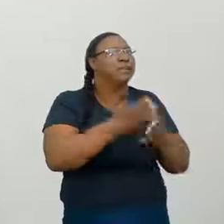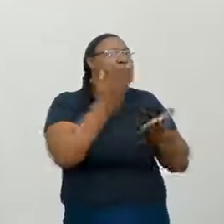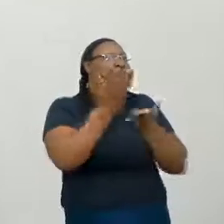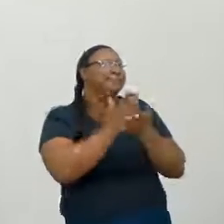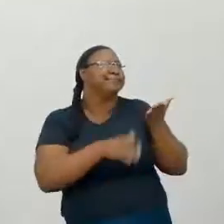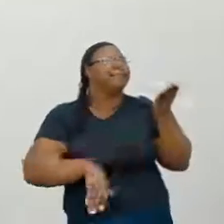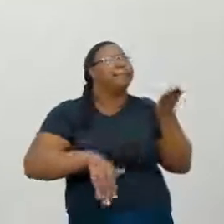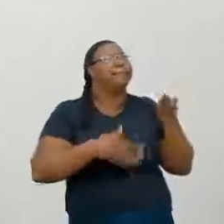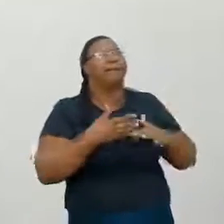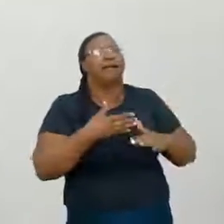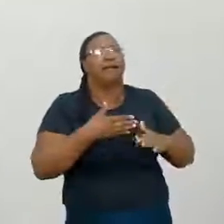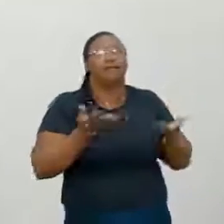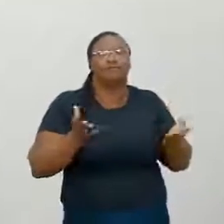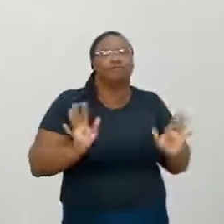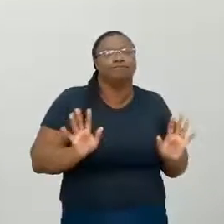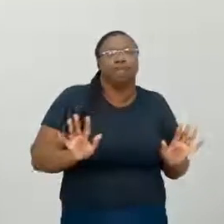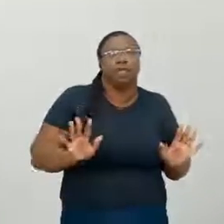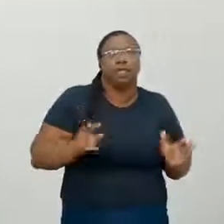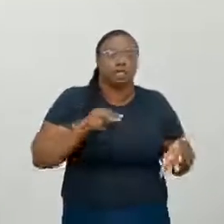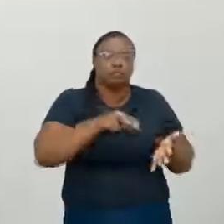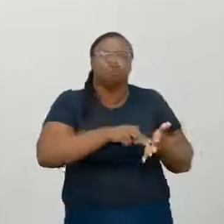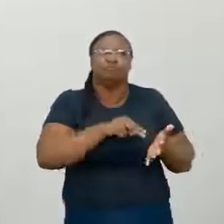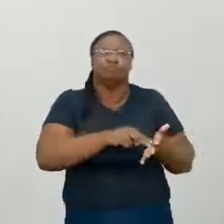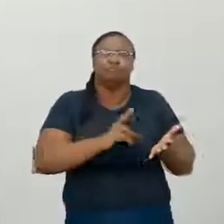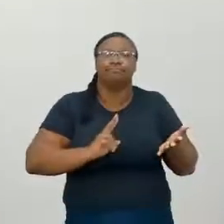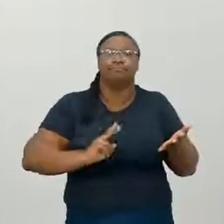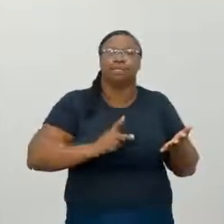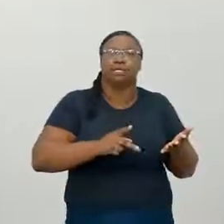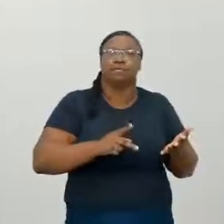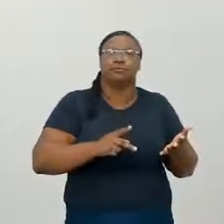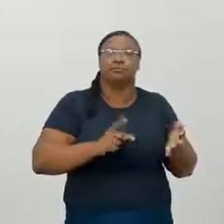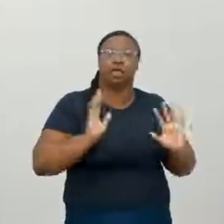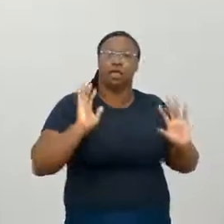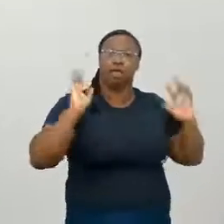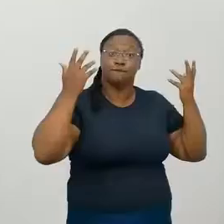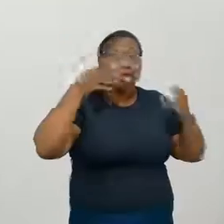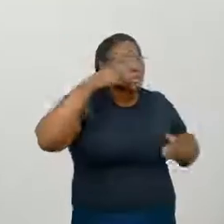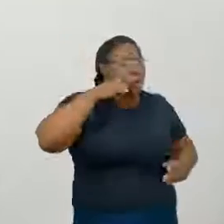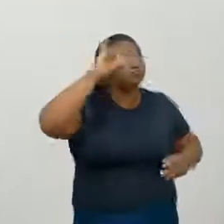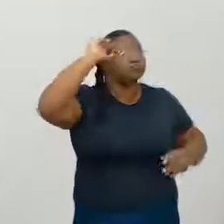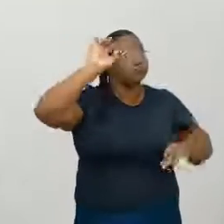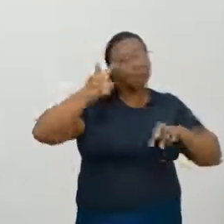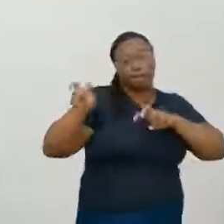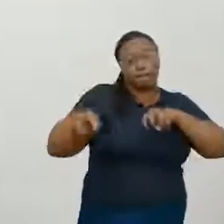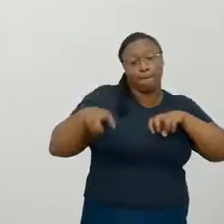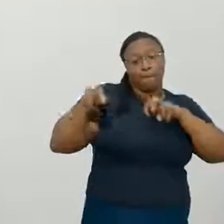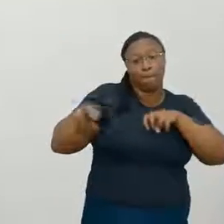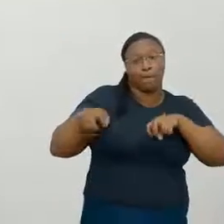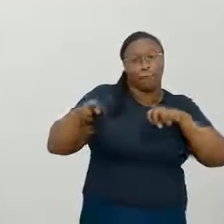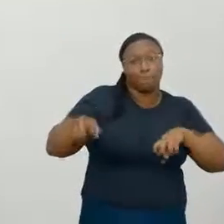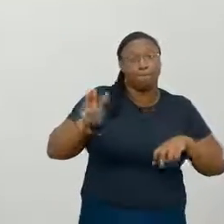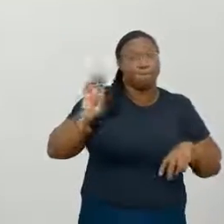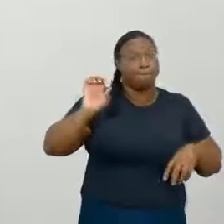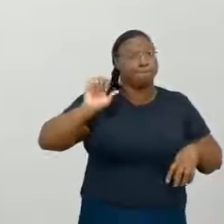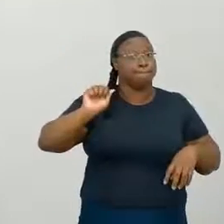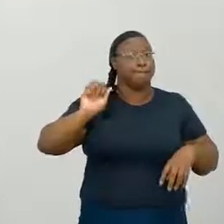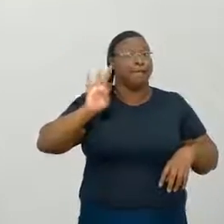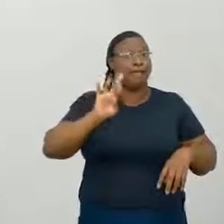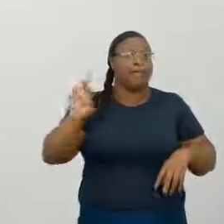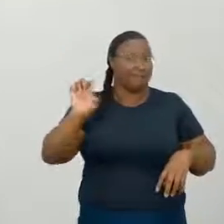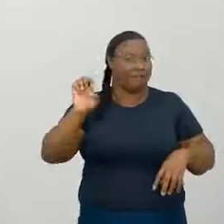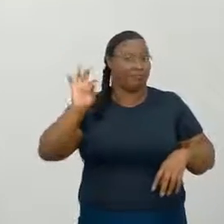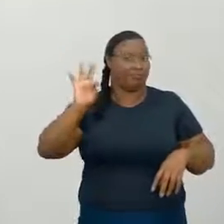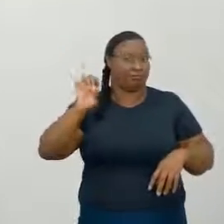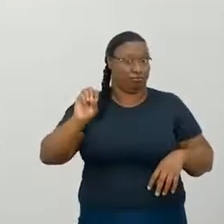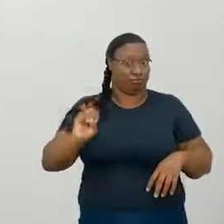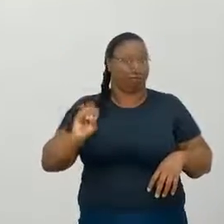de permanências que estão presentes ali. A festa do peão de boiadeiro, de Barretos, é uma, né? Eu lembro que até na